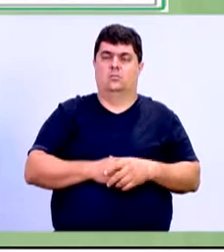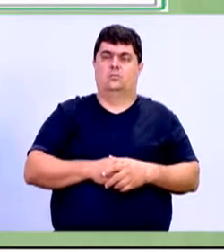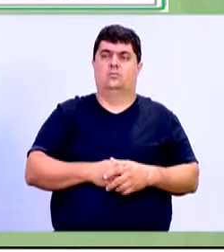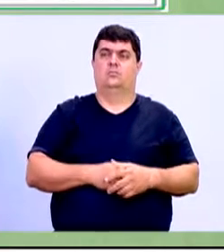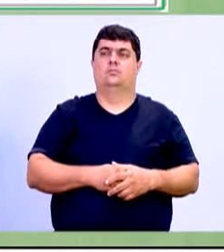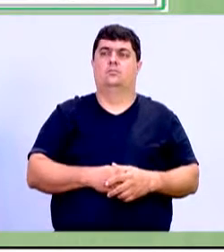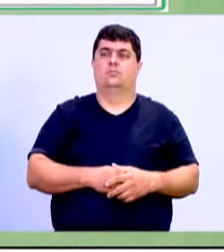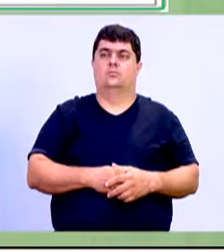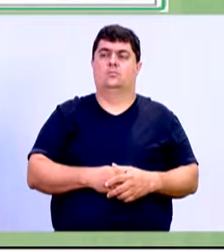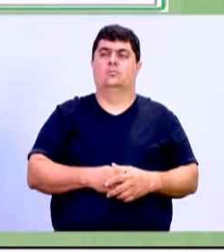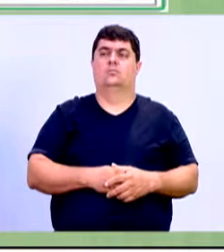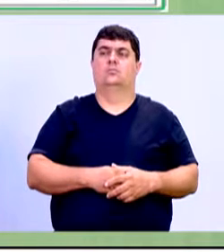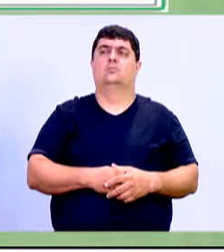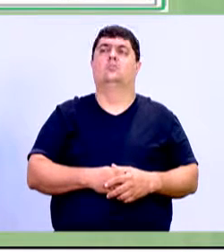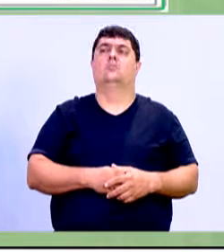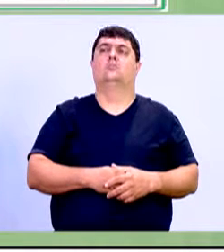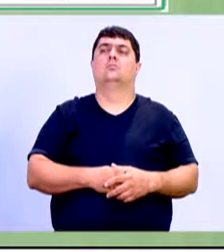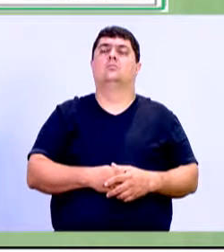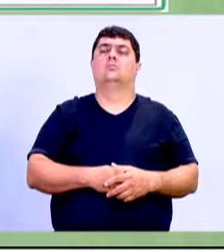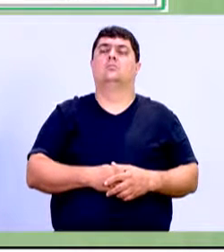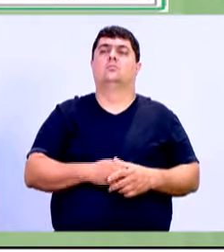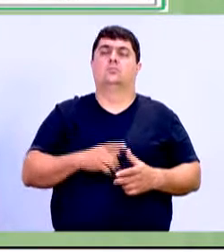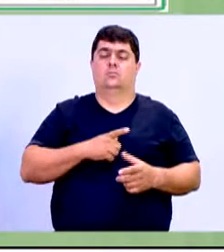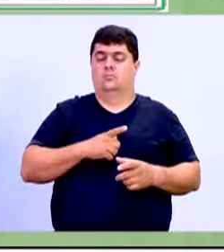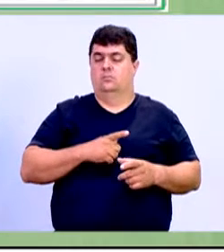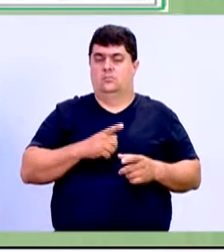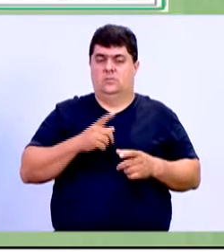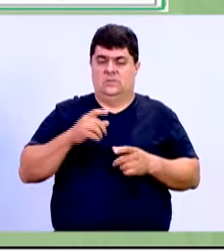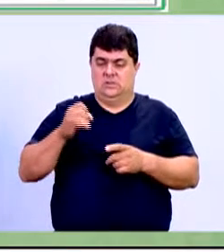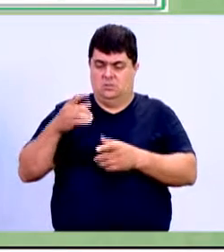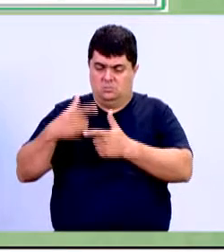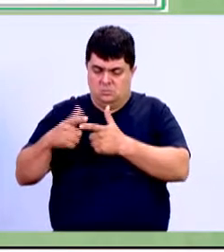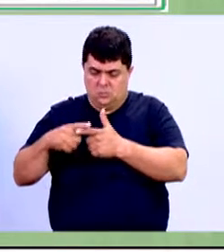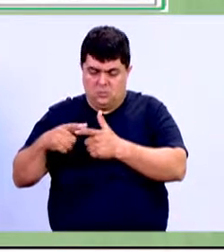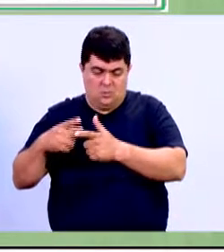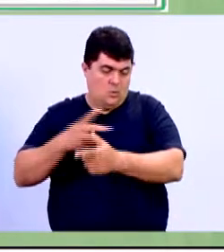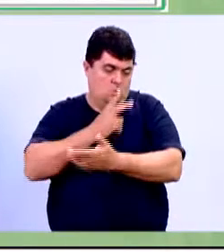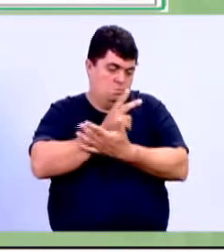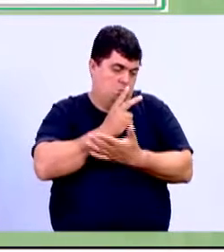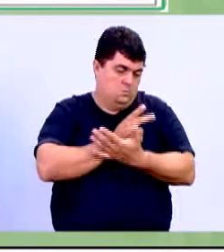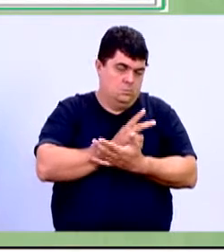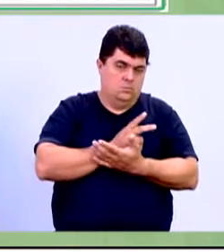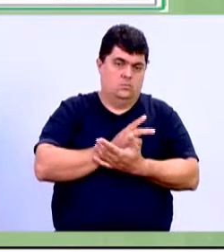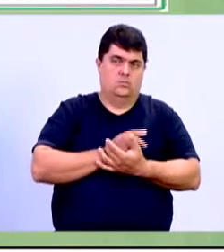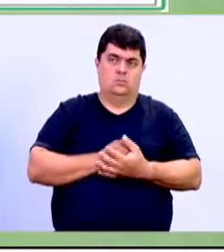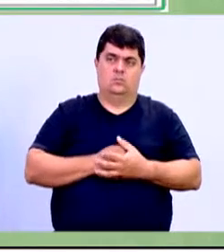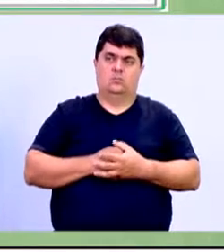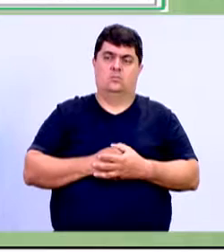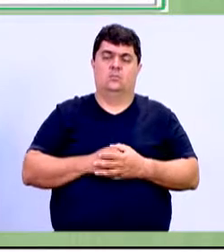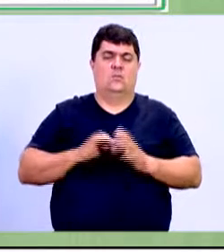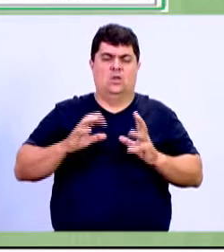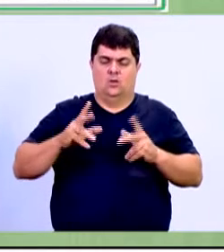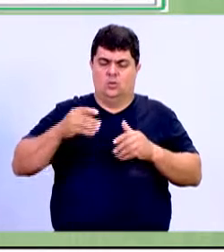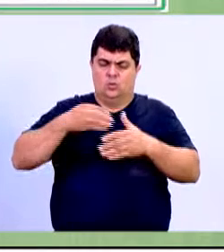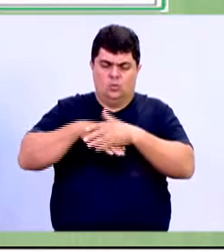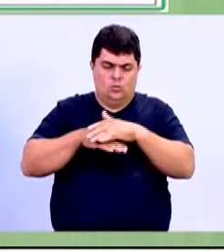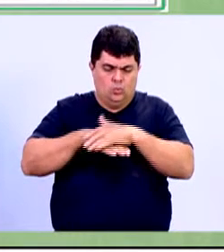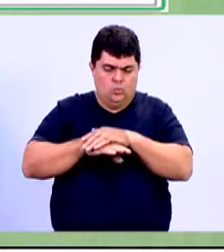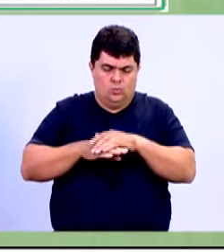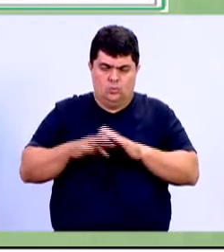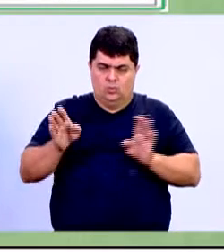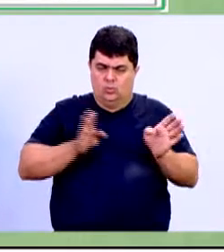deu algum problema no site 1, o site 2 assume. Então tudo funciona redundante, né? Nós temos tudo é gravado nos 2